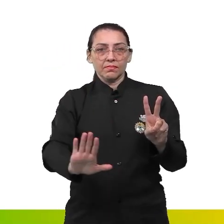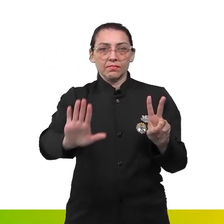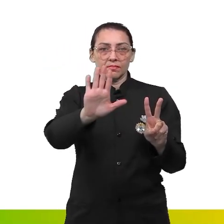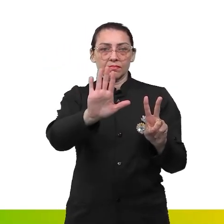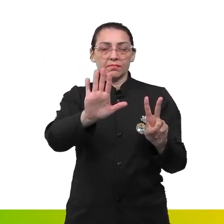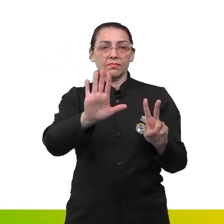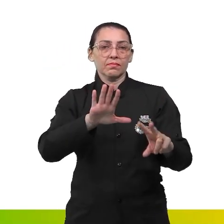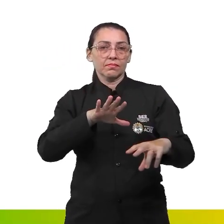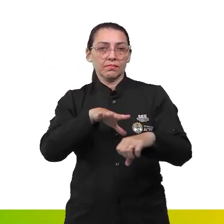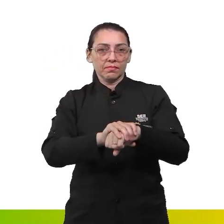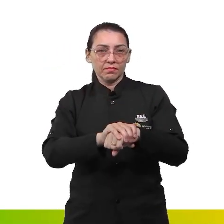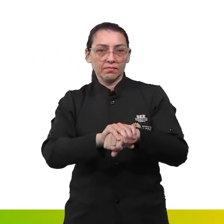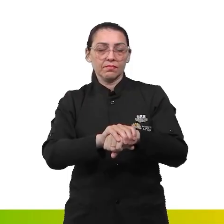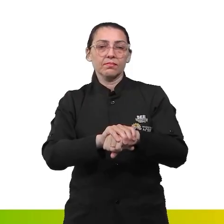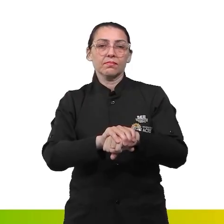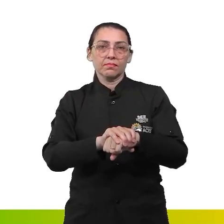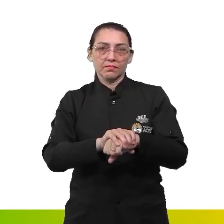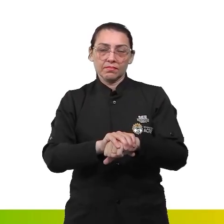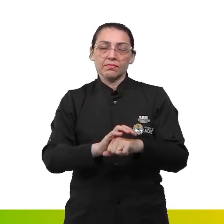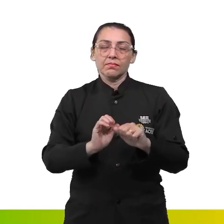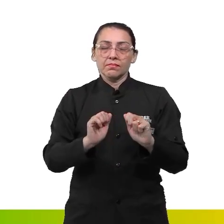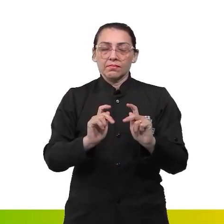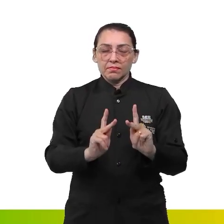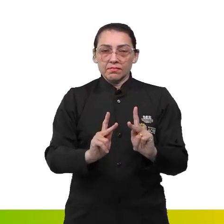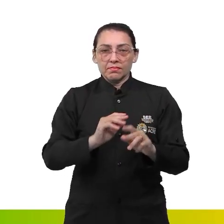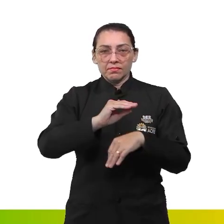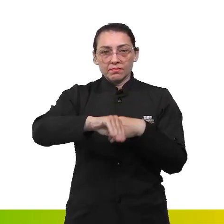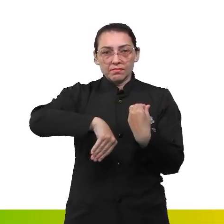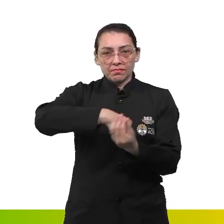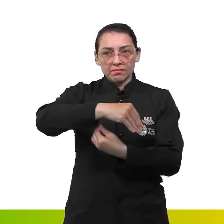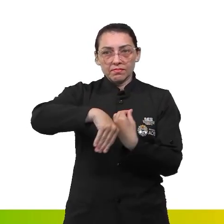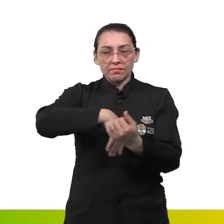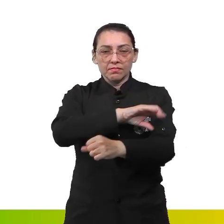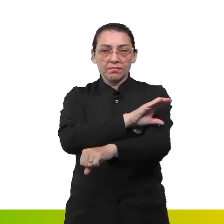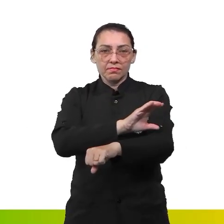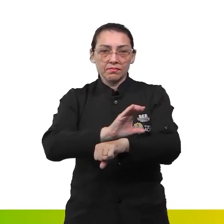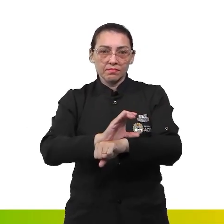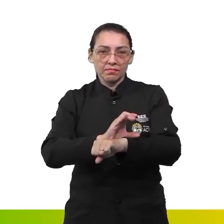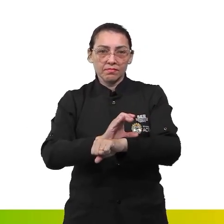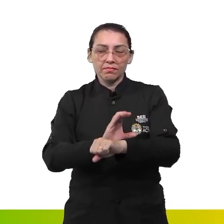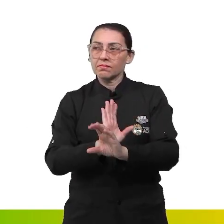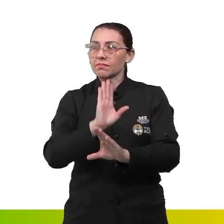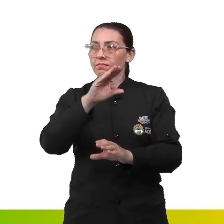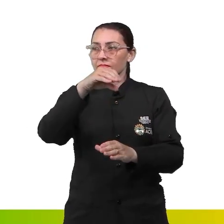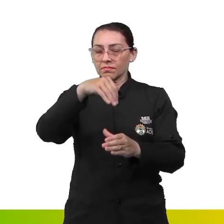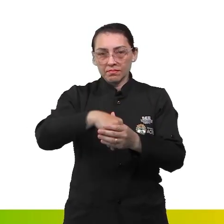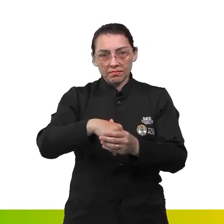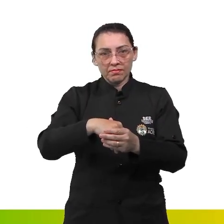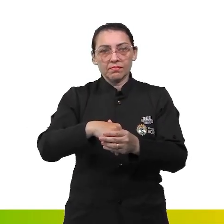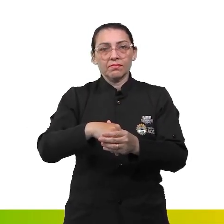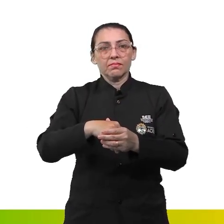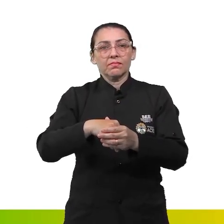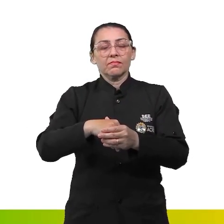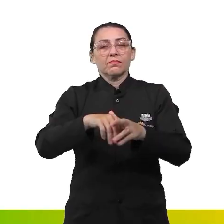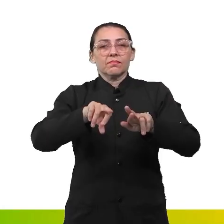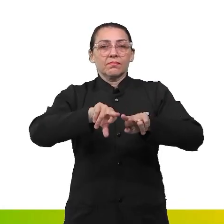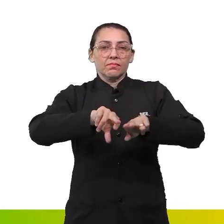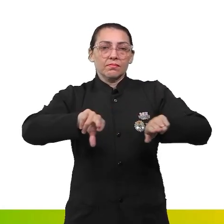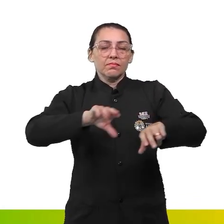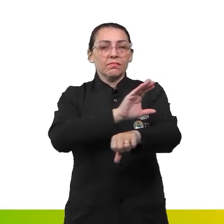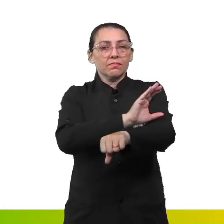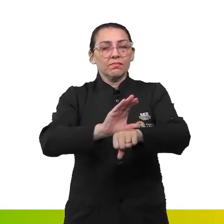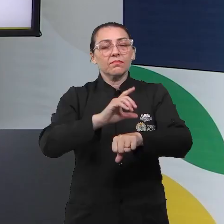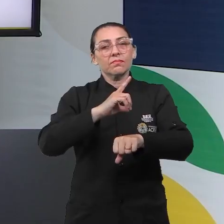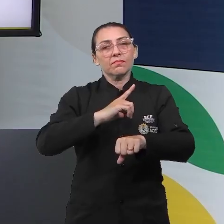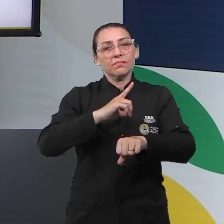que nos colonizaram, tá? Nesse misto de culturas, dentro deste multiculturalismo que